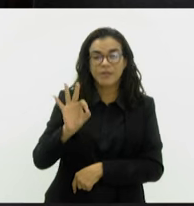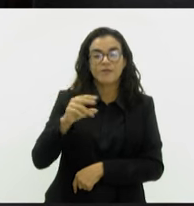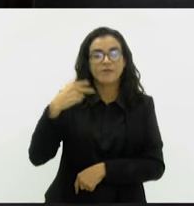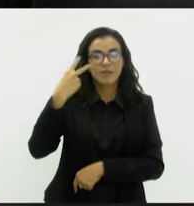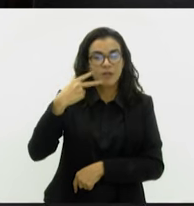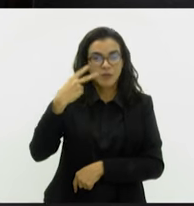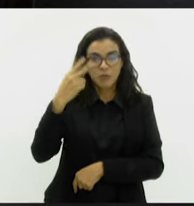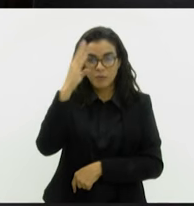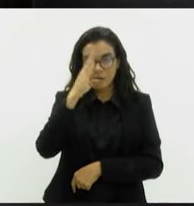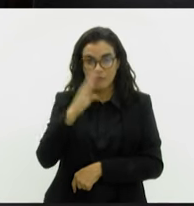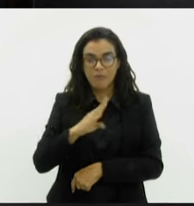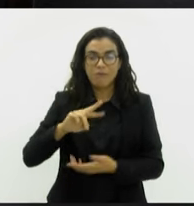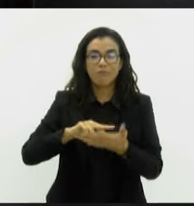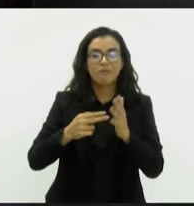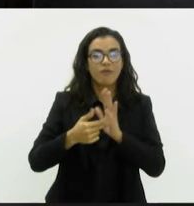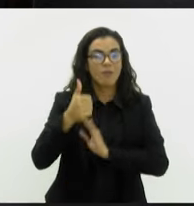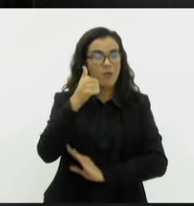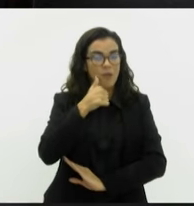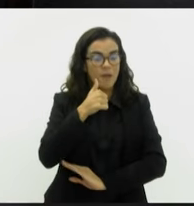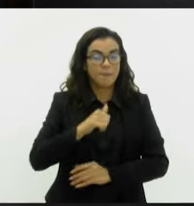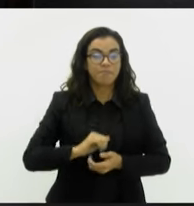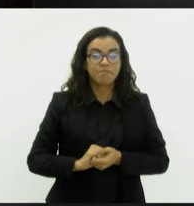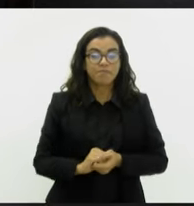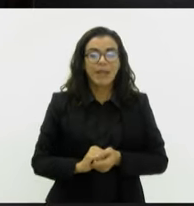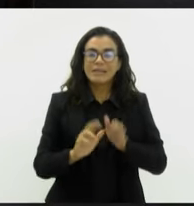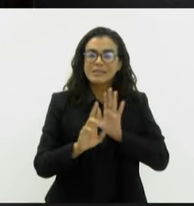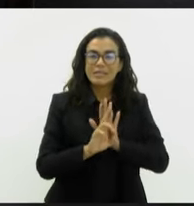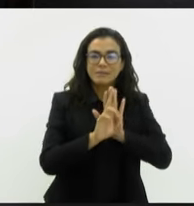são mulheres essa subrepresentadas